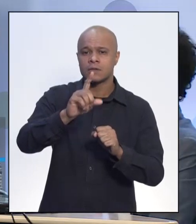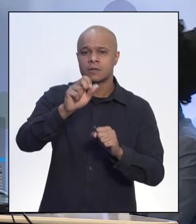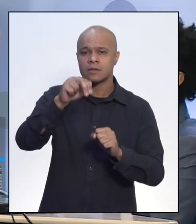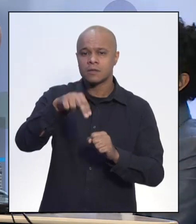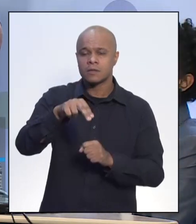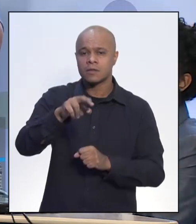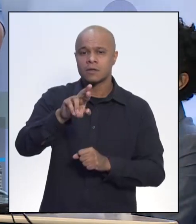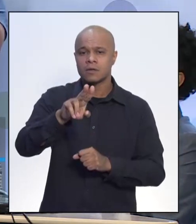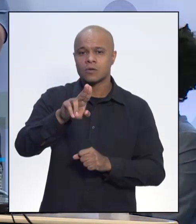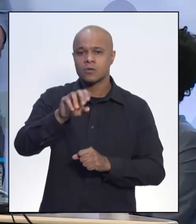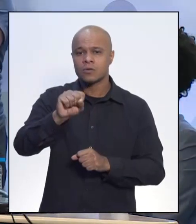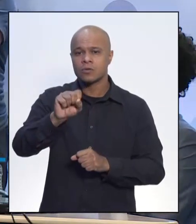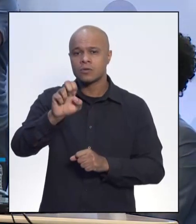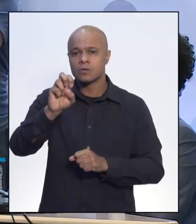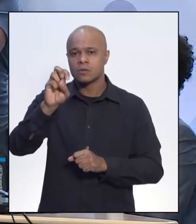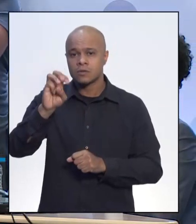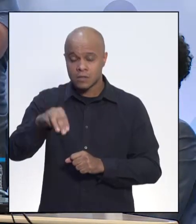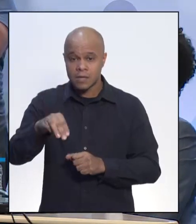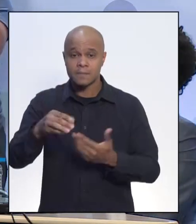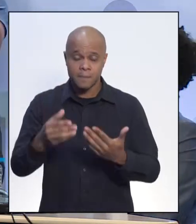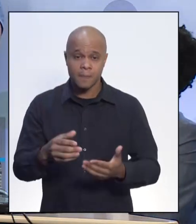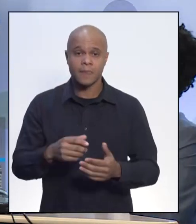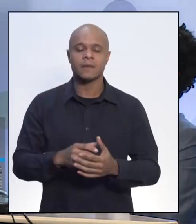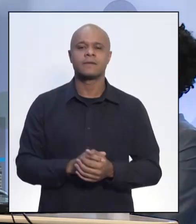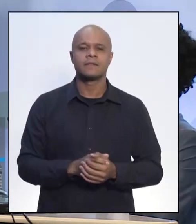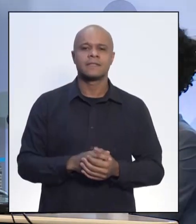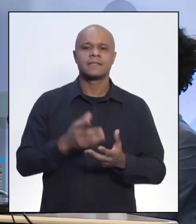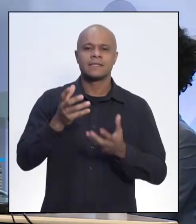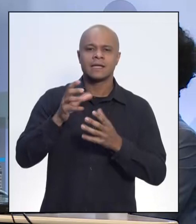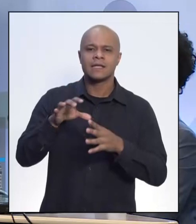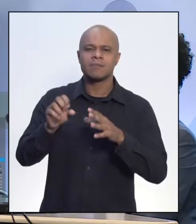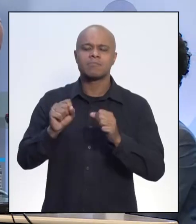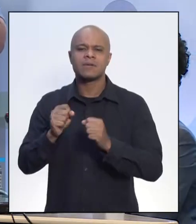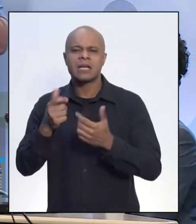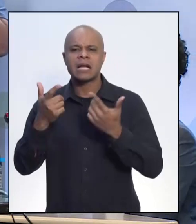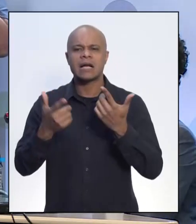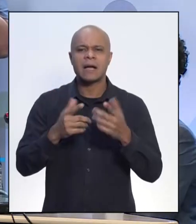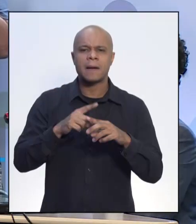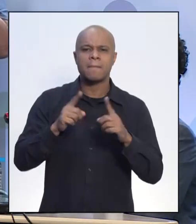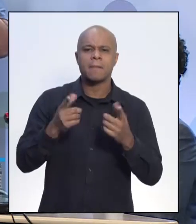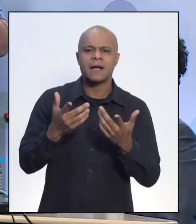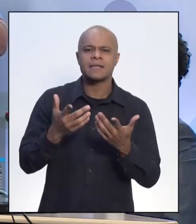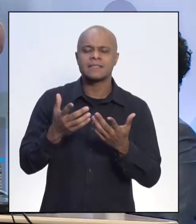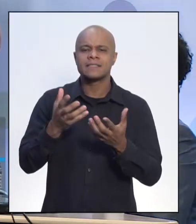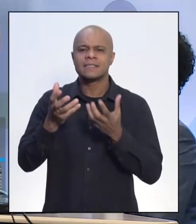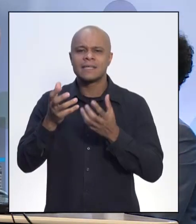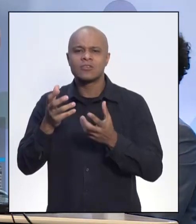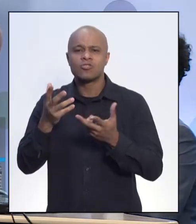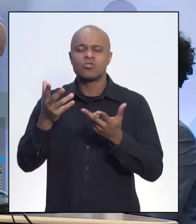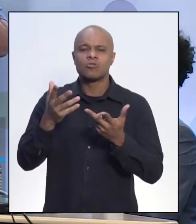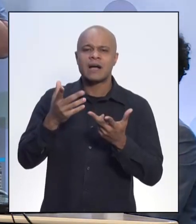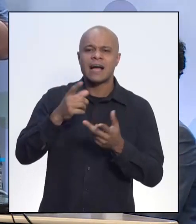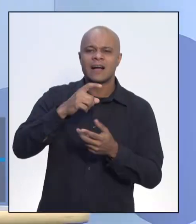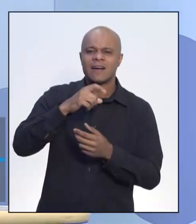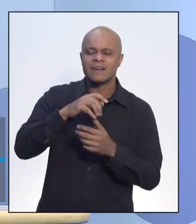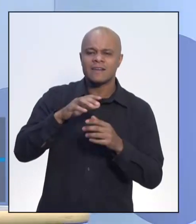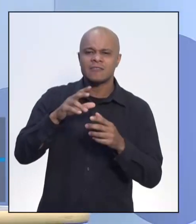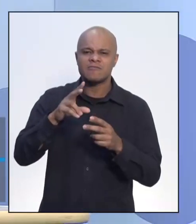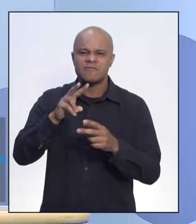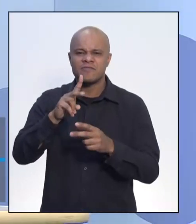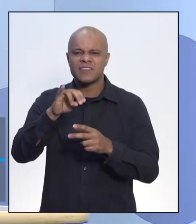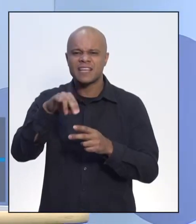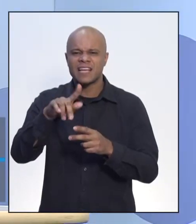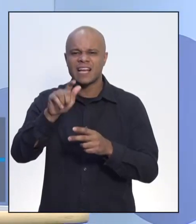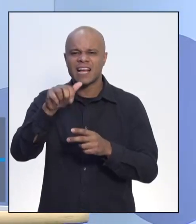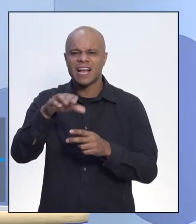pai, né, aqui foi o George Bush filho, né, parece aquela questão, né, ah, eu vou vingar o papai. Né, exatamente, bem por aí. Então, na